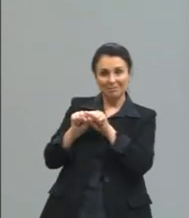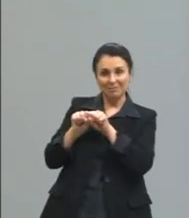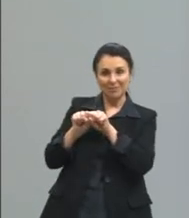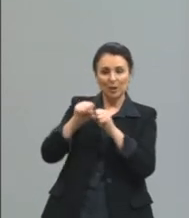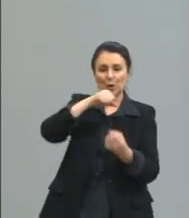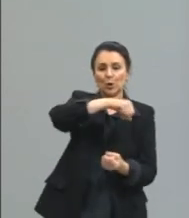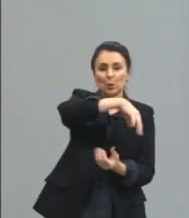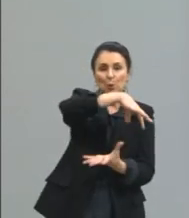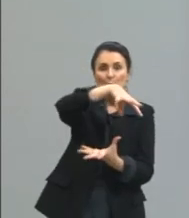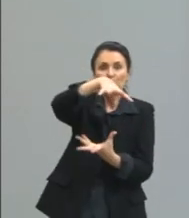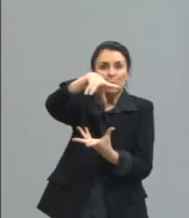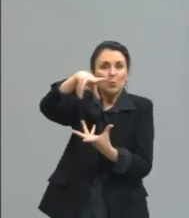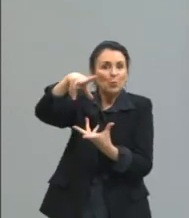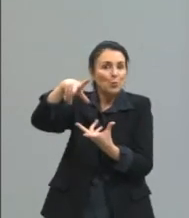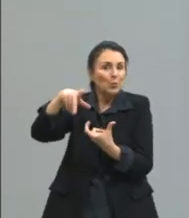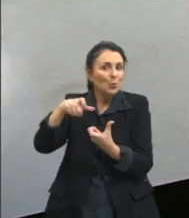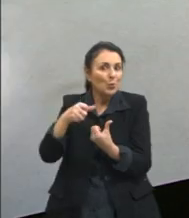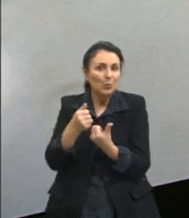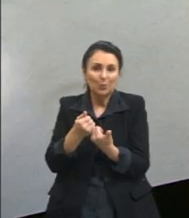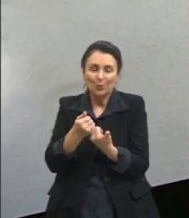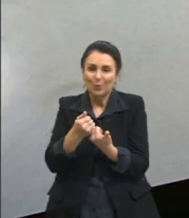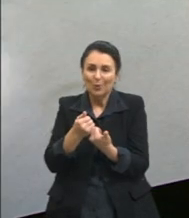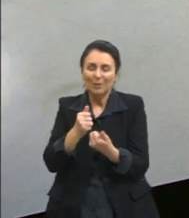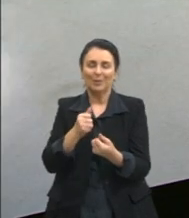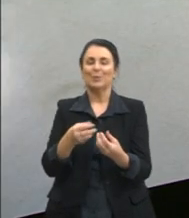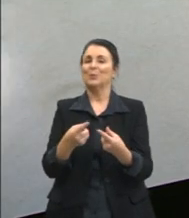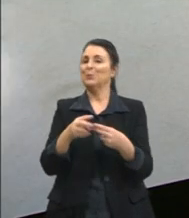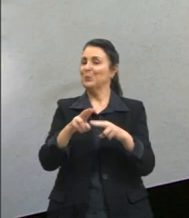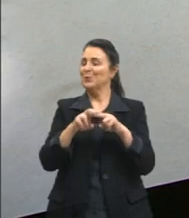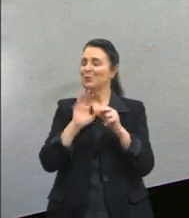mundo todo. Que pequena contribuição.